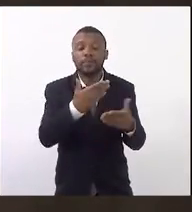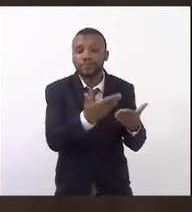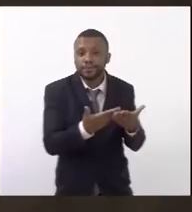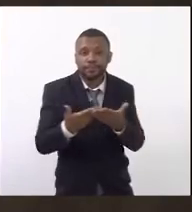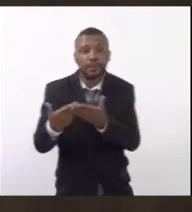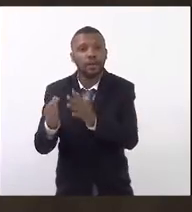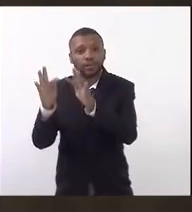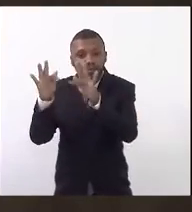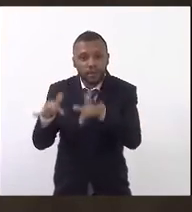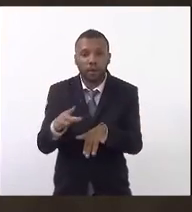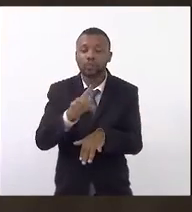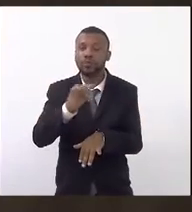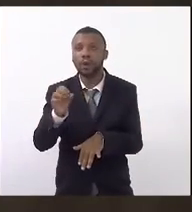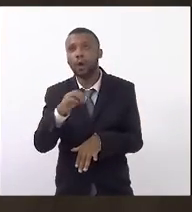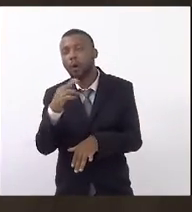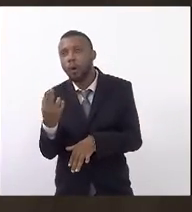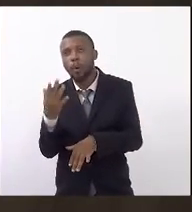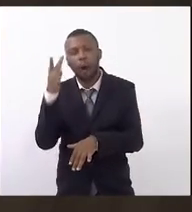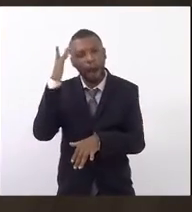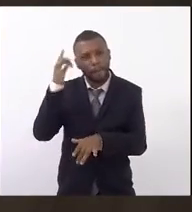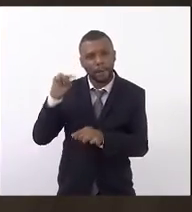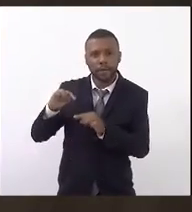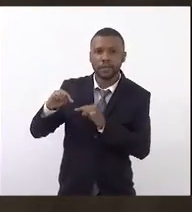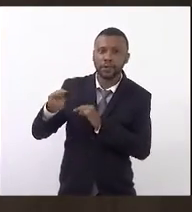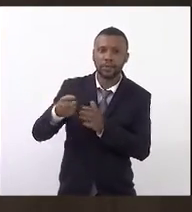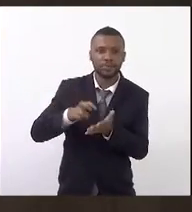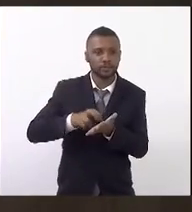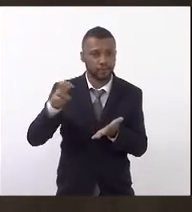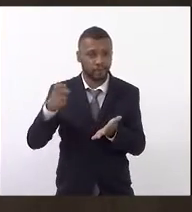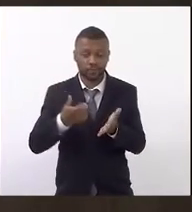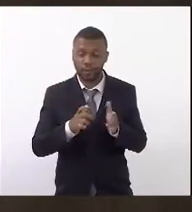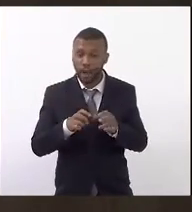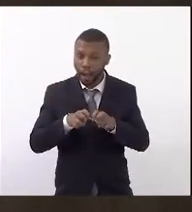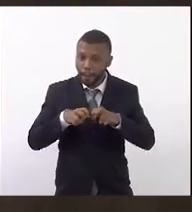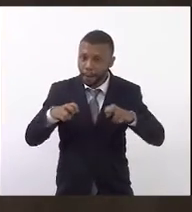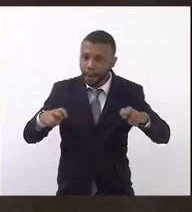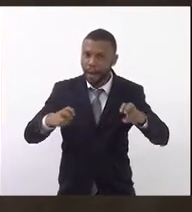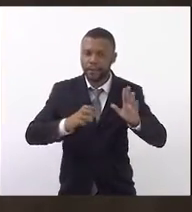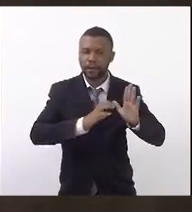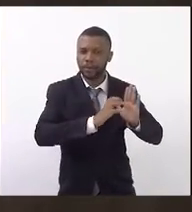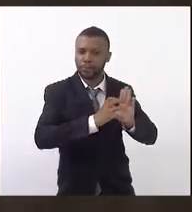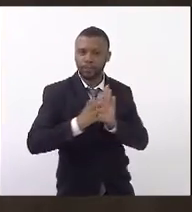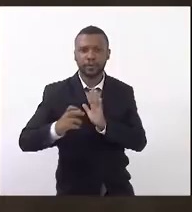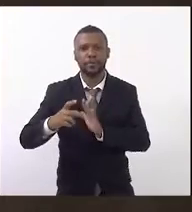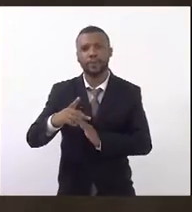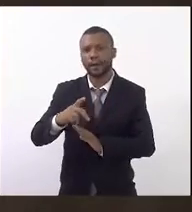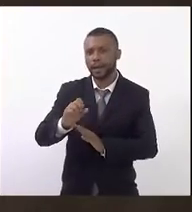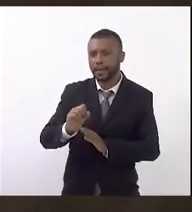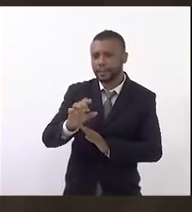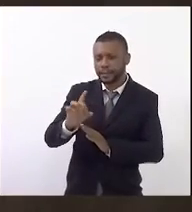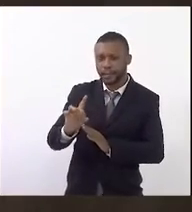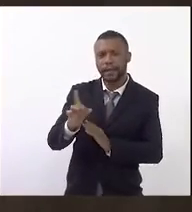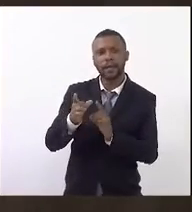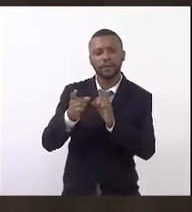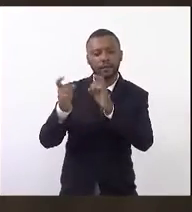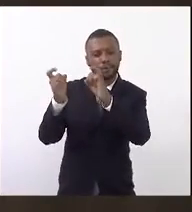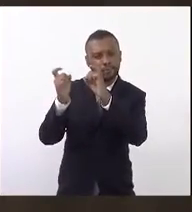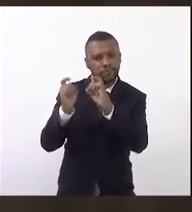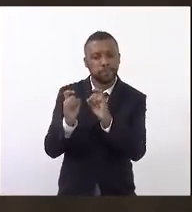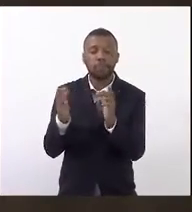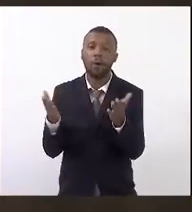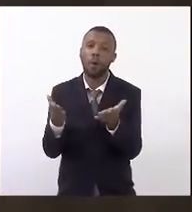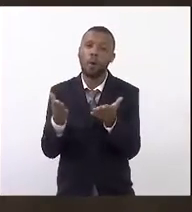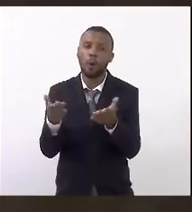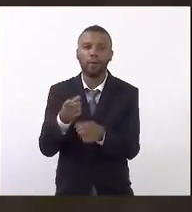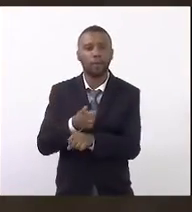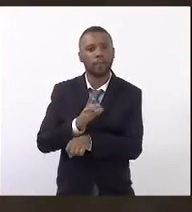final do dia, amanhã de manhã. A bancada do PSD se reuniu hoje, às 13 horas,